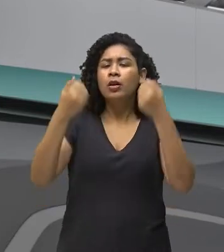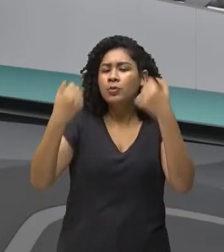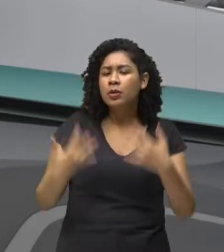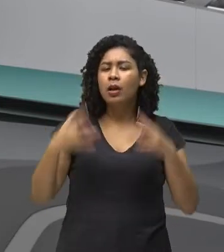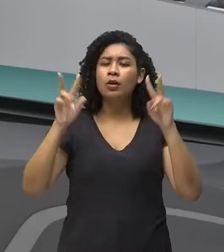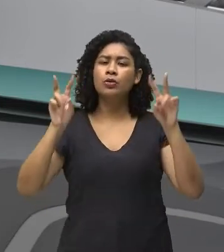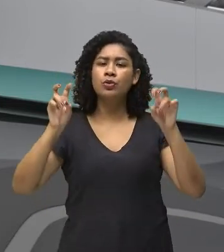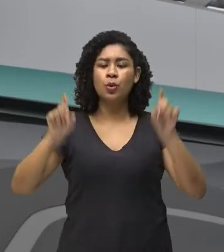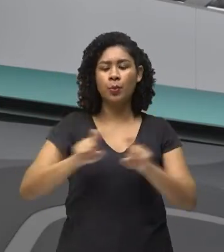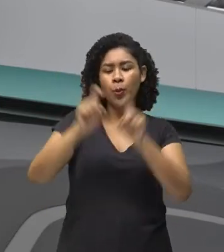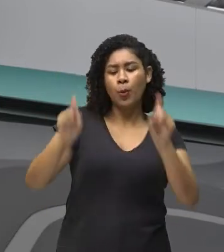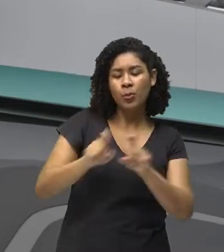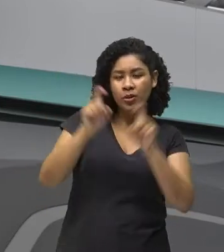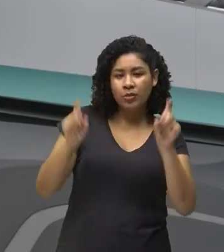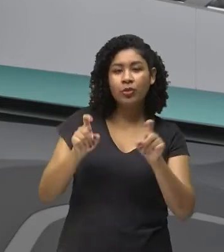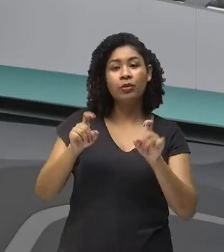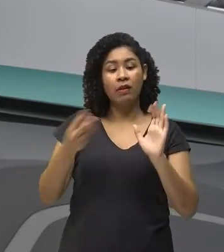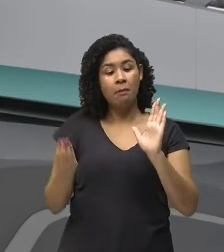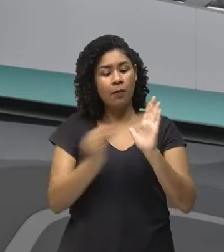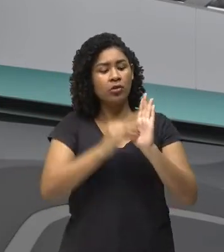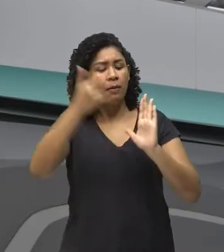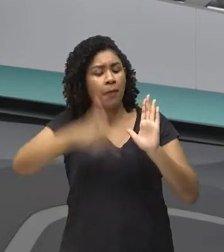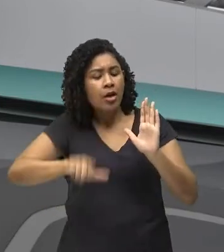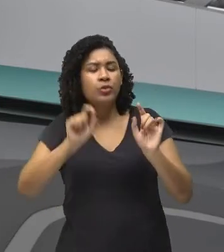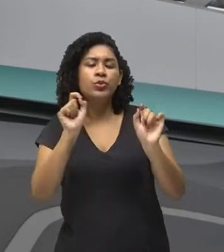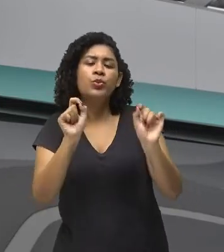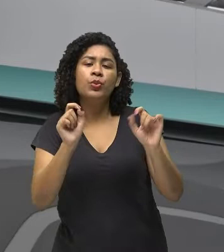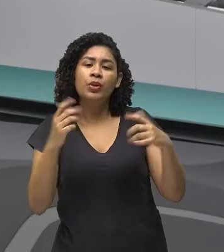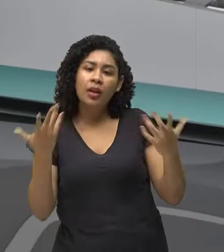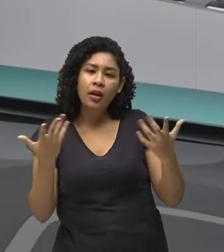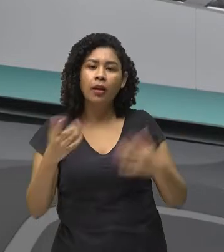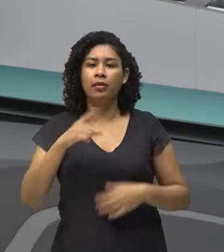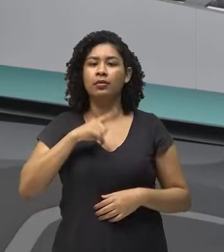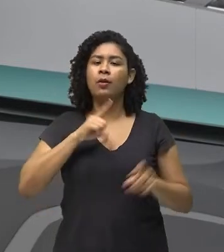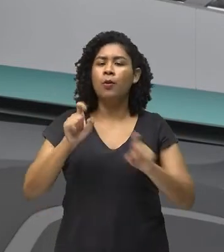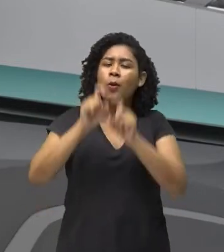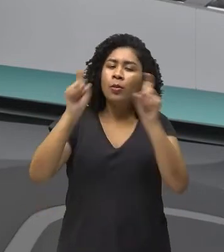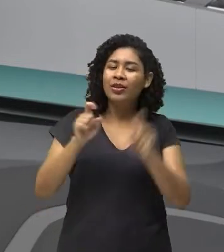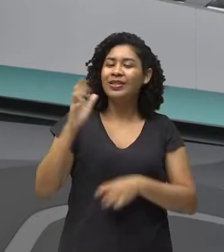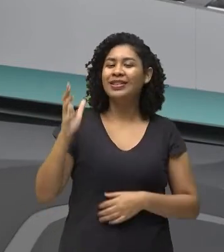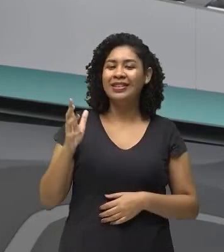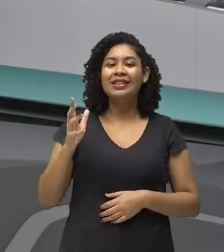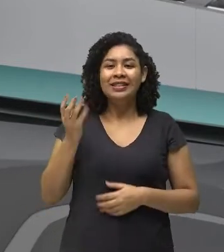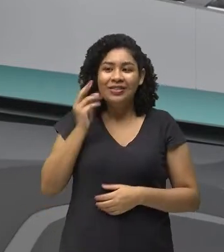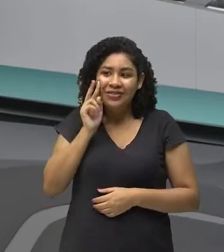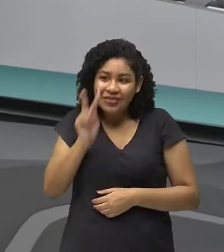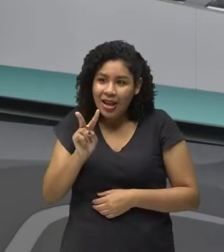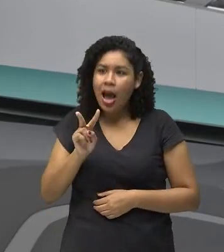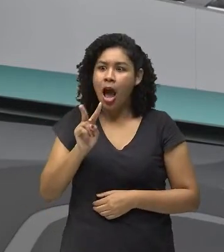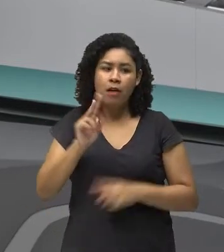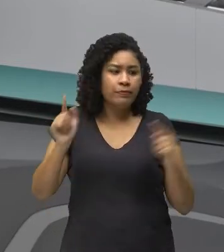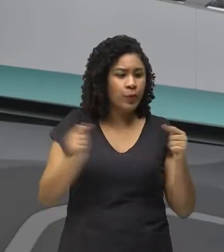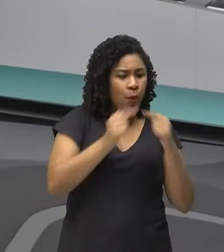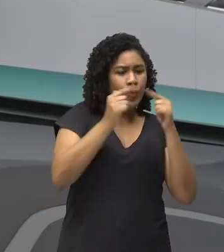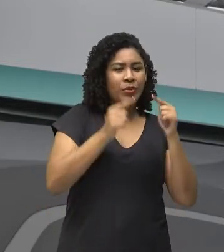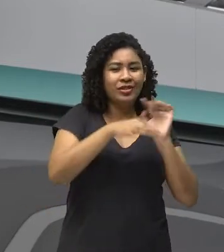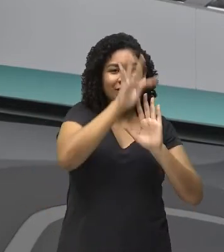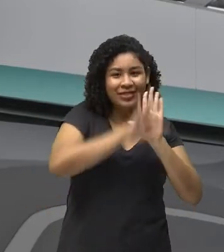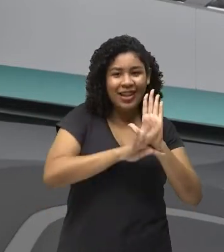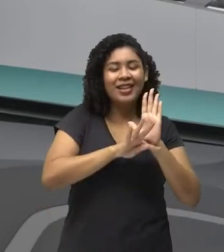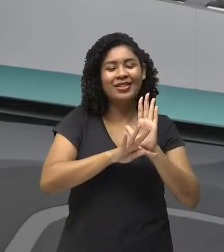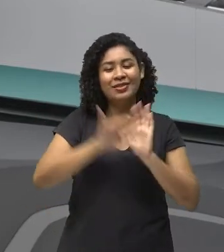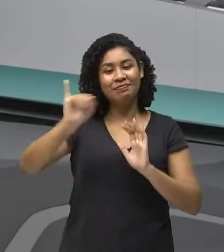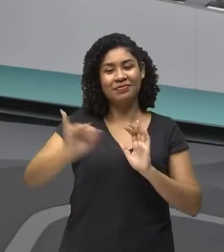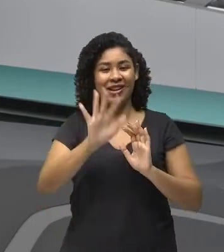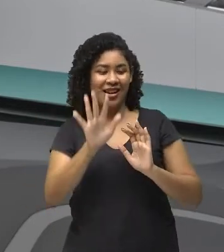ali no seu texto? Então, você pega lá um computador bem bonito e coloca lá no seu texto. Pronto, já deu a dica para todo mundo do que você está querendo